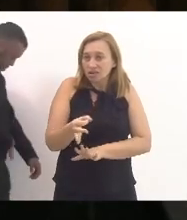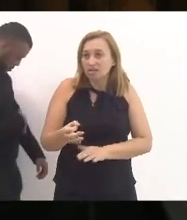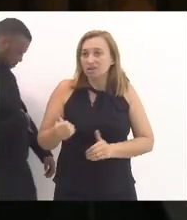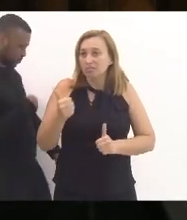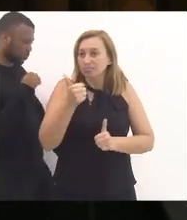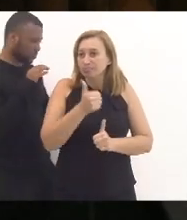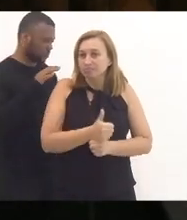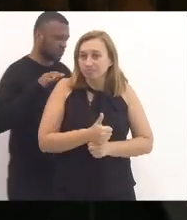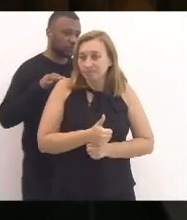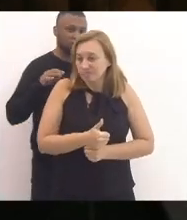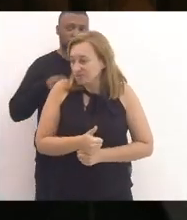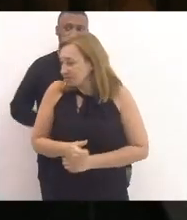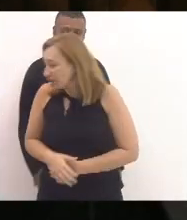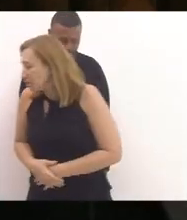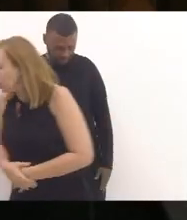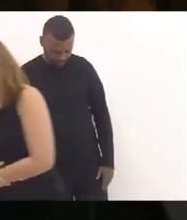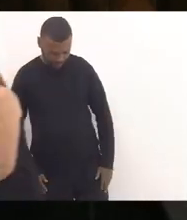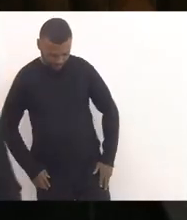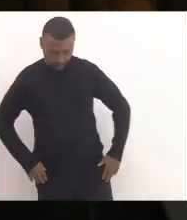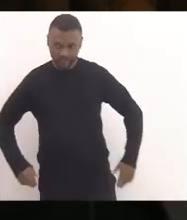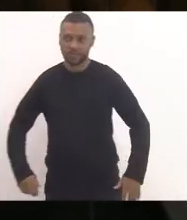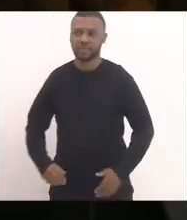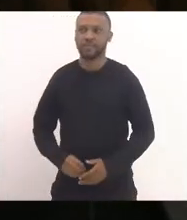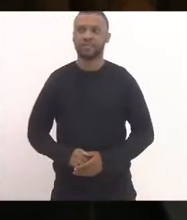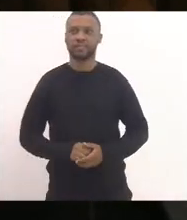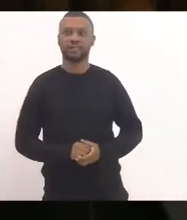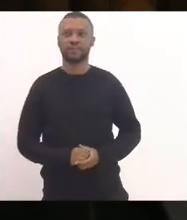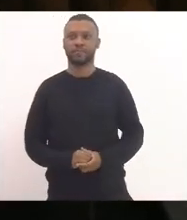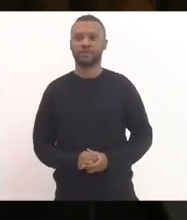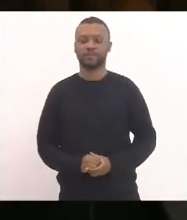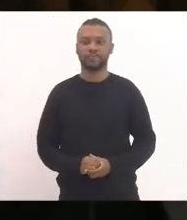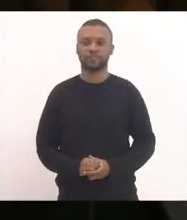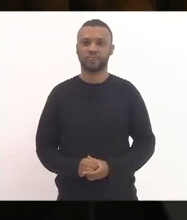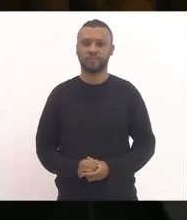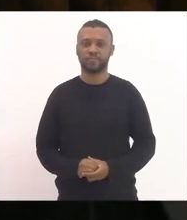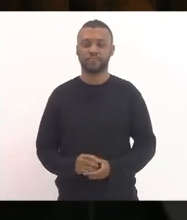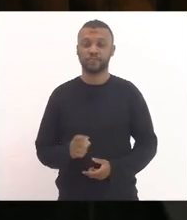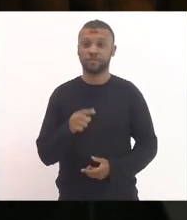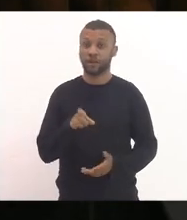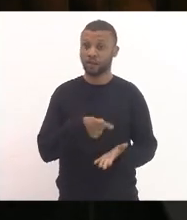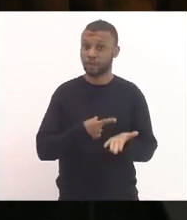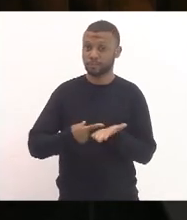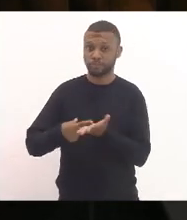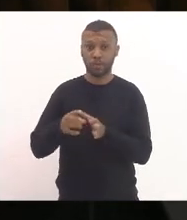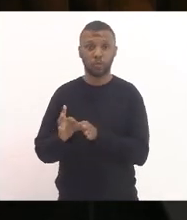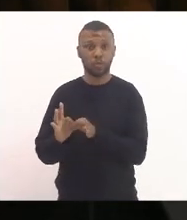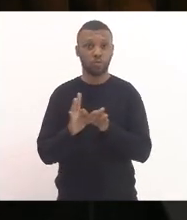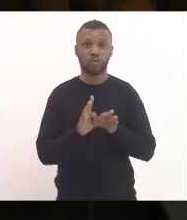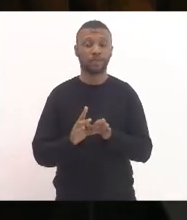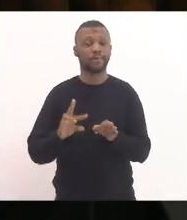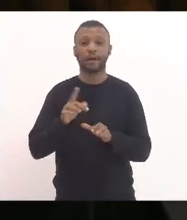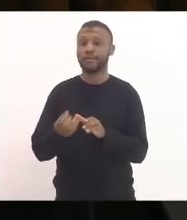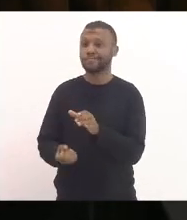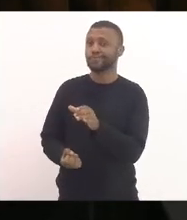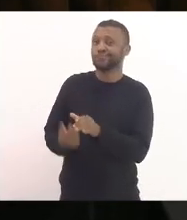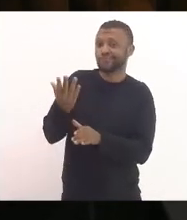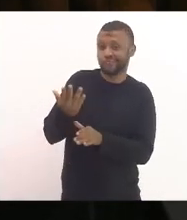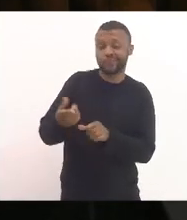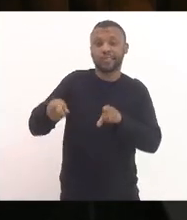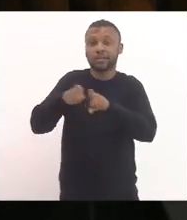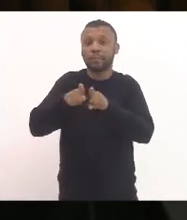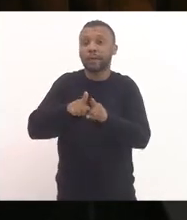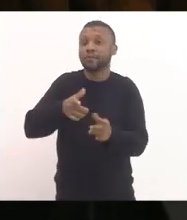E é isso que tem que ser feito então a nossa união vai partir vai ser consolidado e vai ser